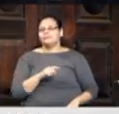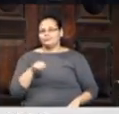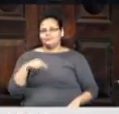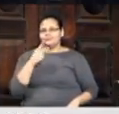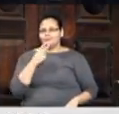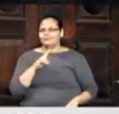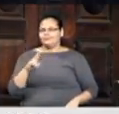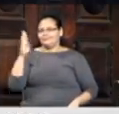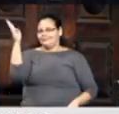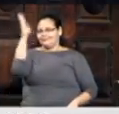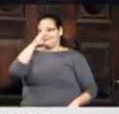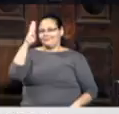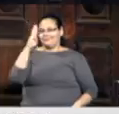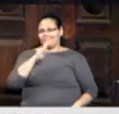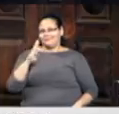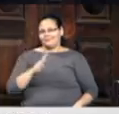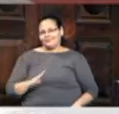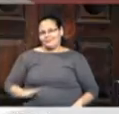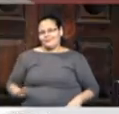chamamos Brasil.